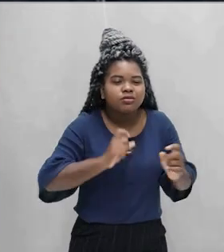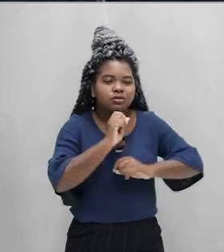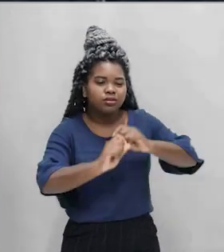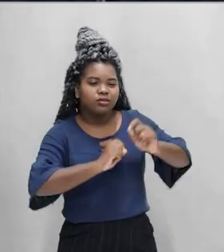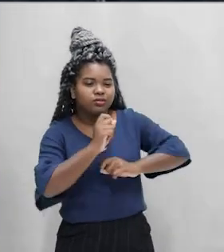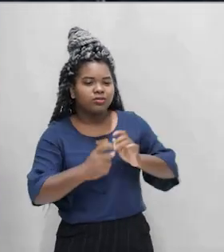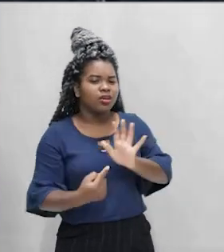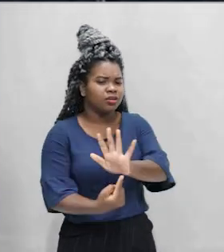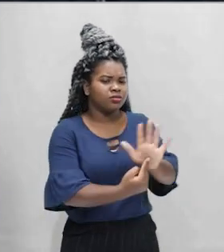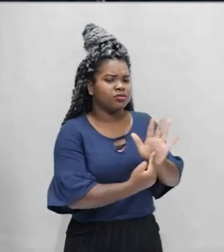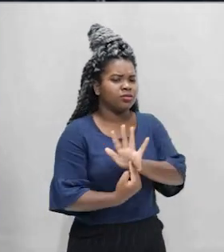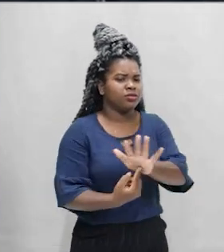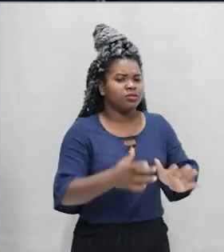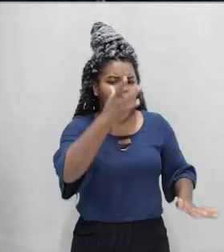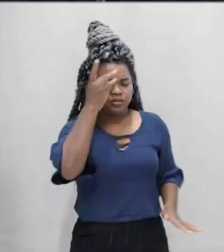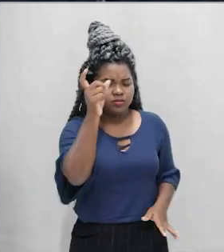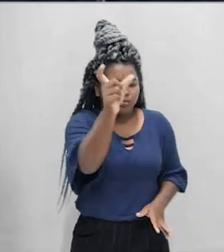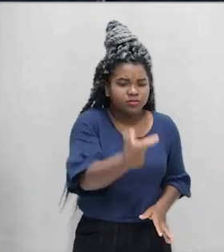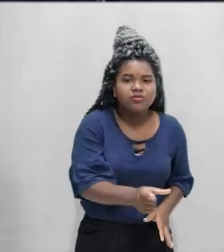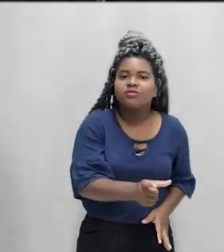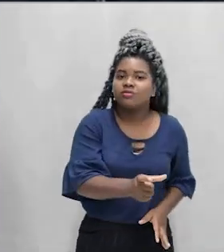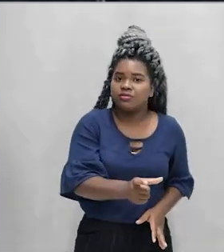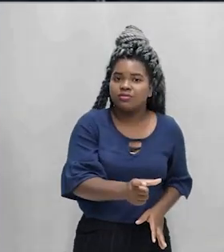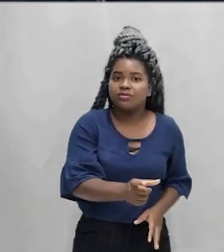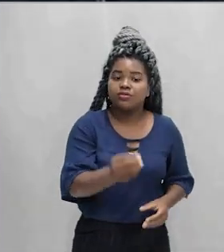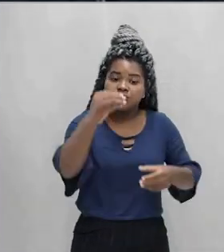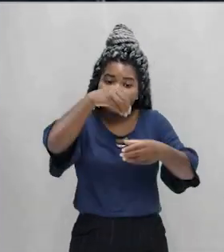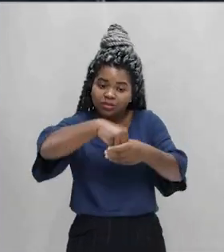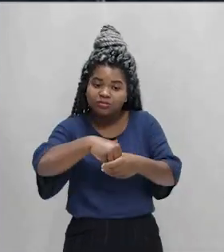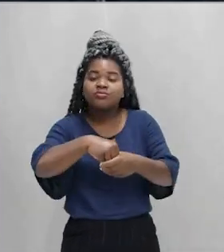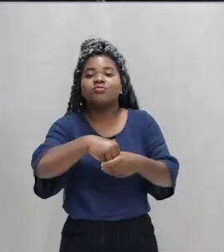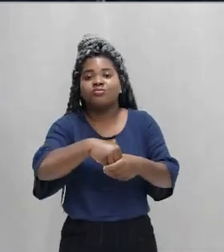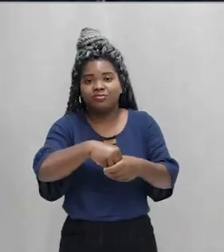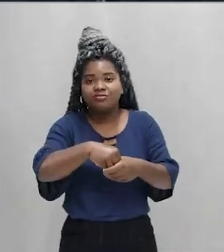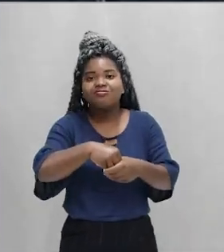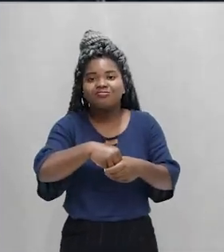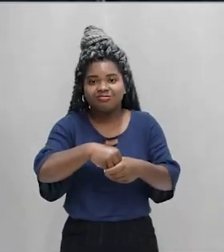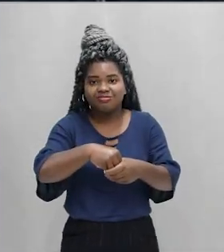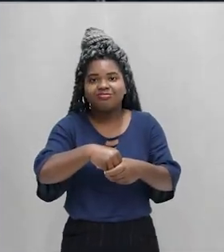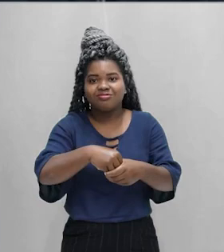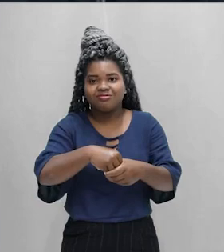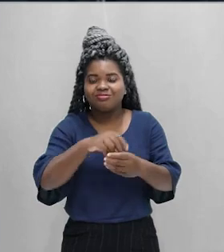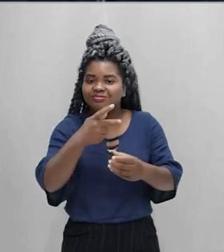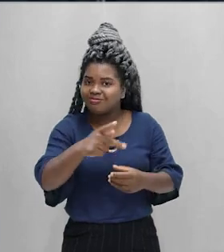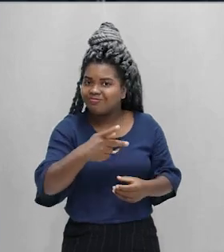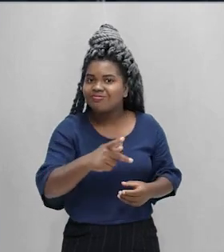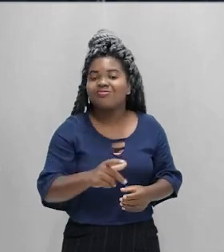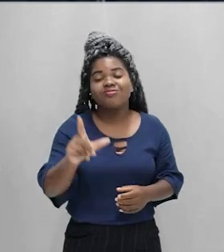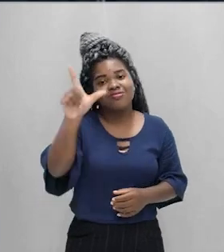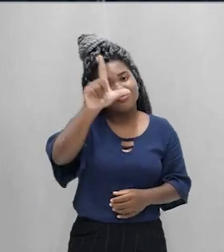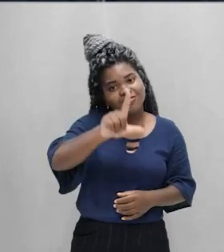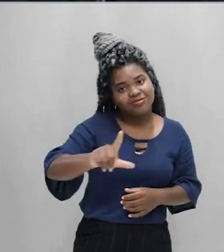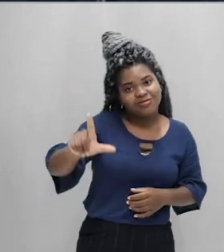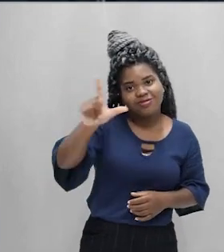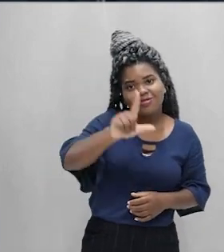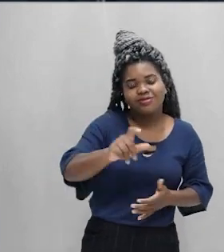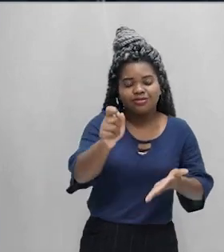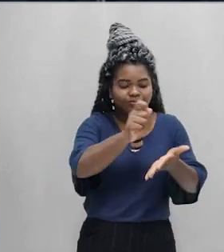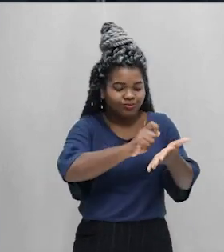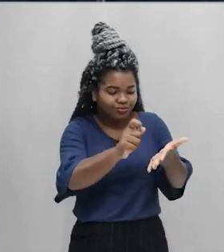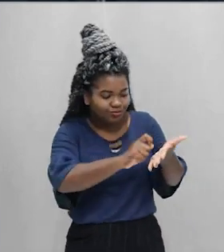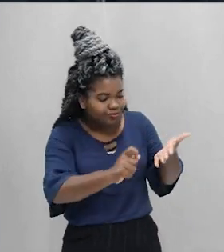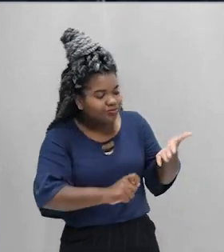a apresentação das personagens e aquilo que está dentro da cabeça delas. Isso na questão da literatura